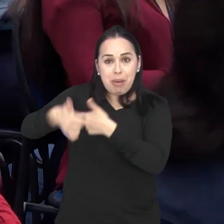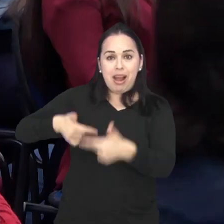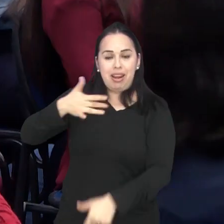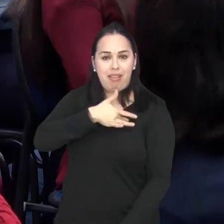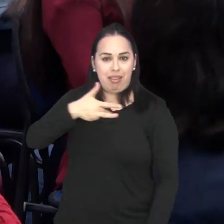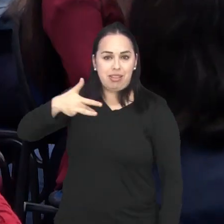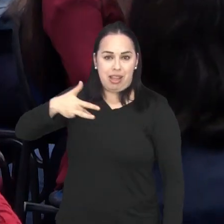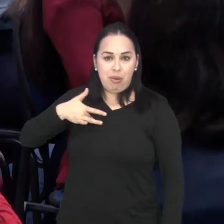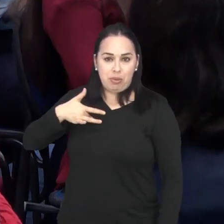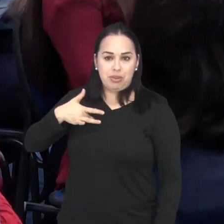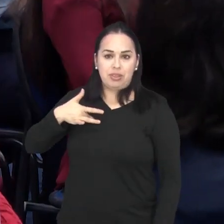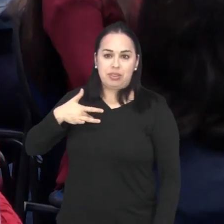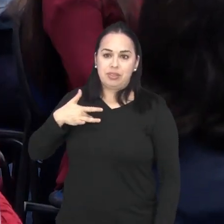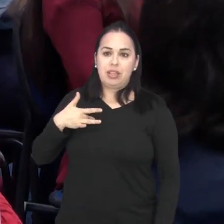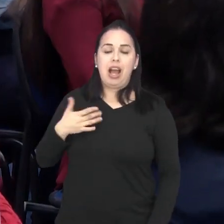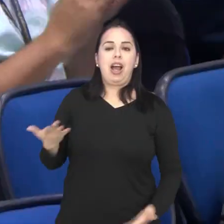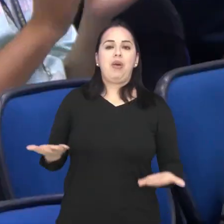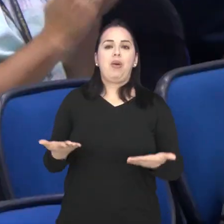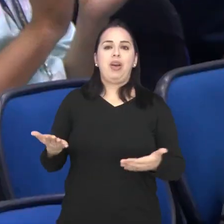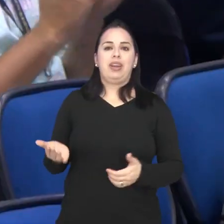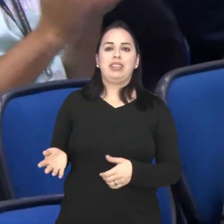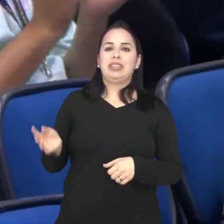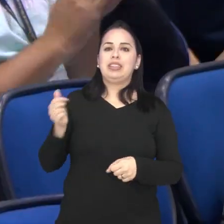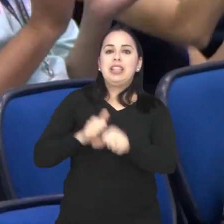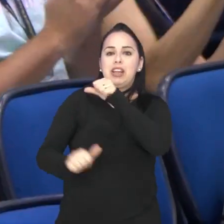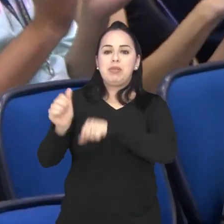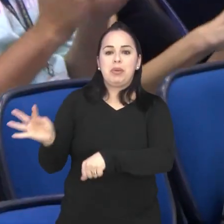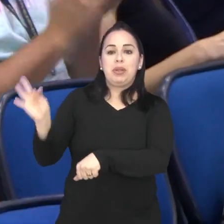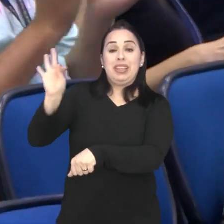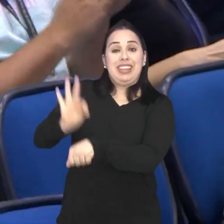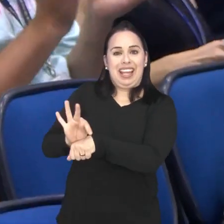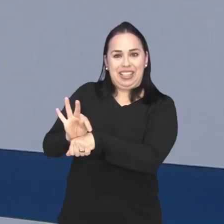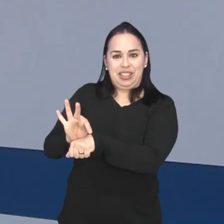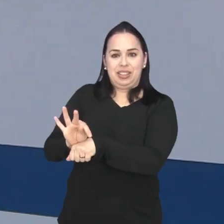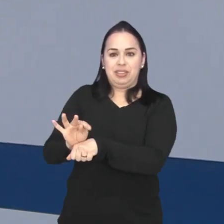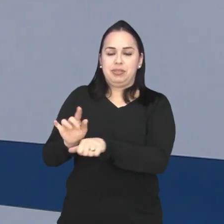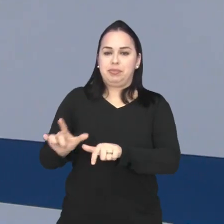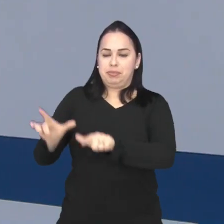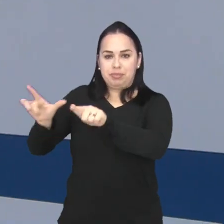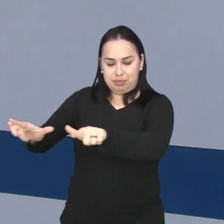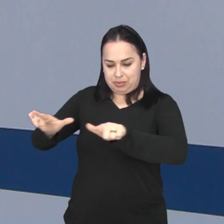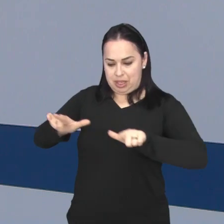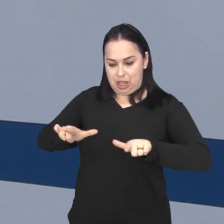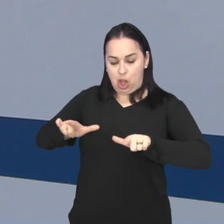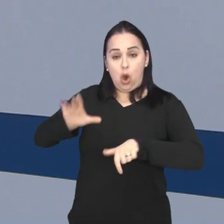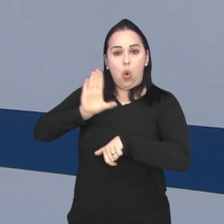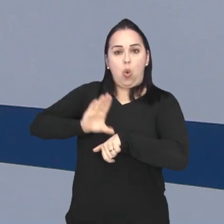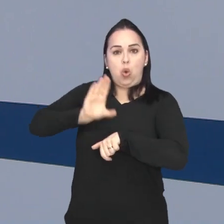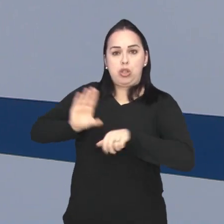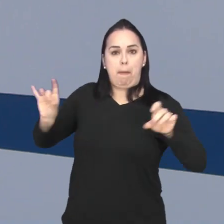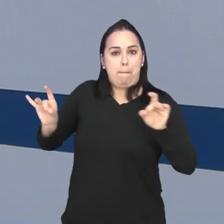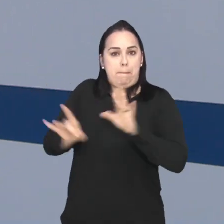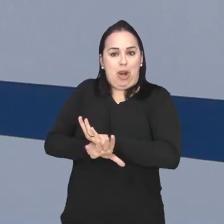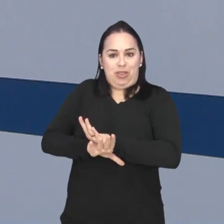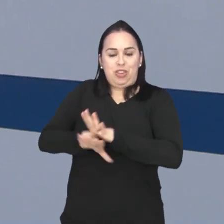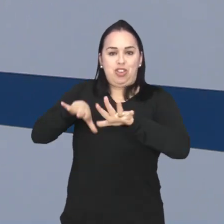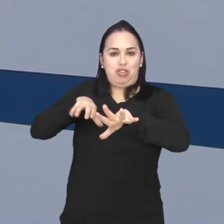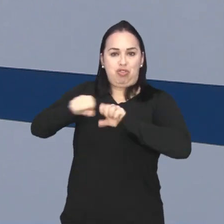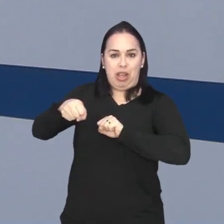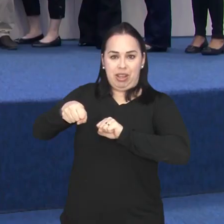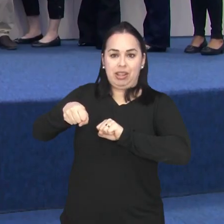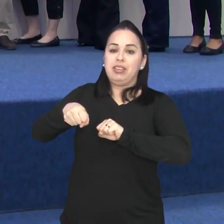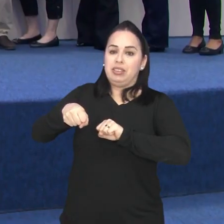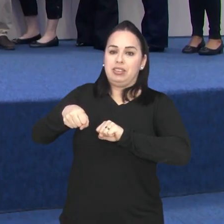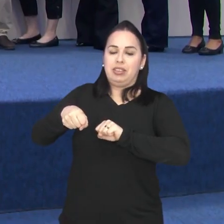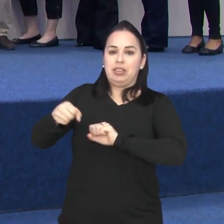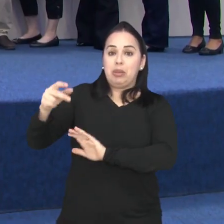de saúde de combate a endemias agora são técnicos em saúde. Certificado recebido após a conclusão dos